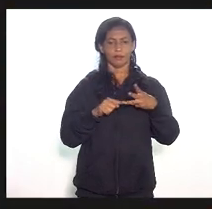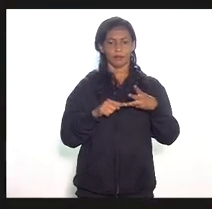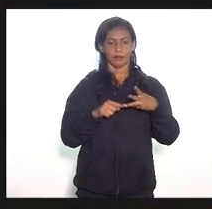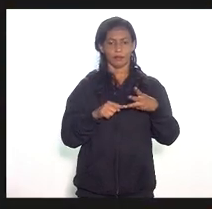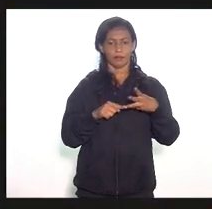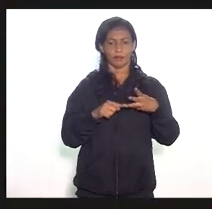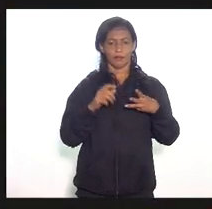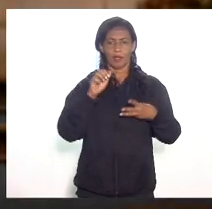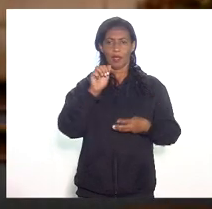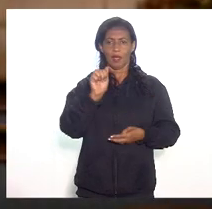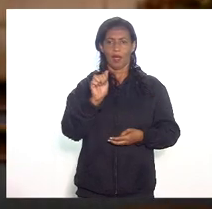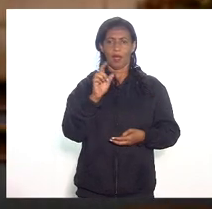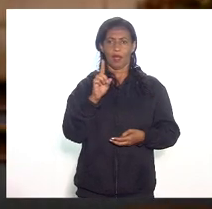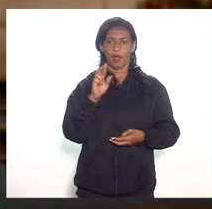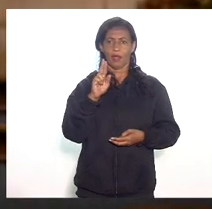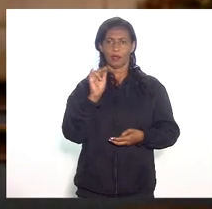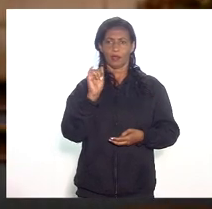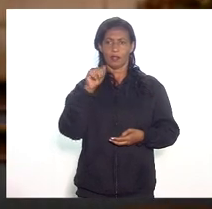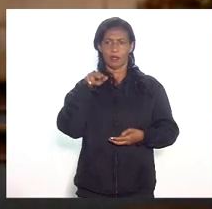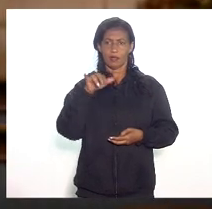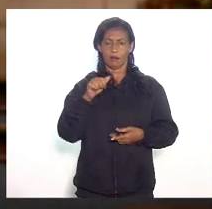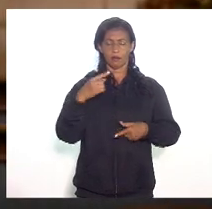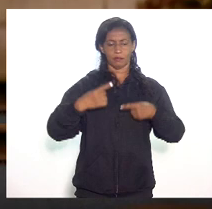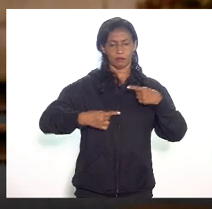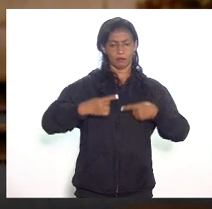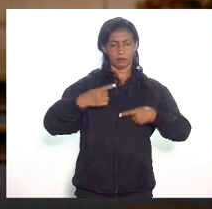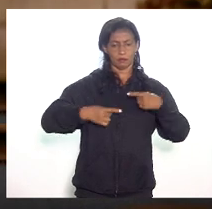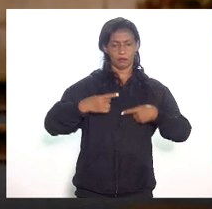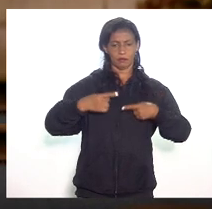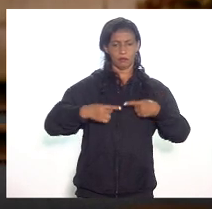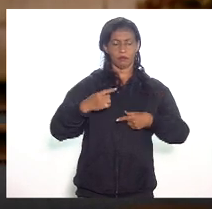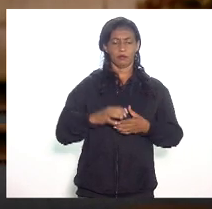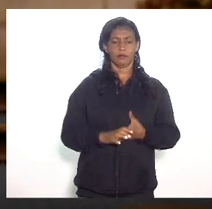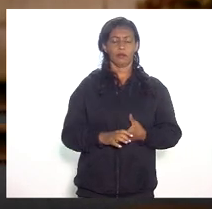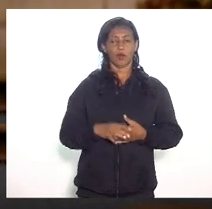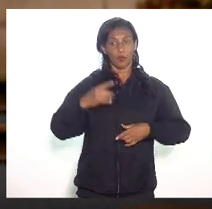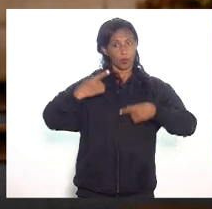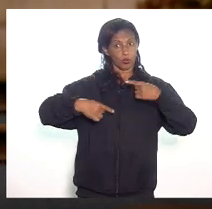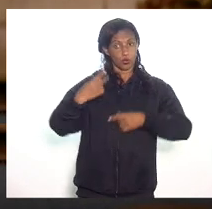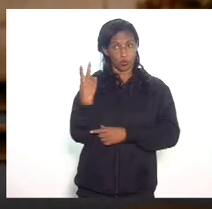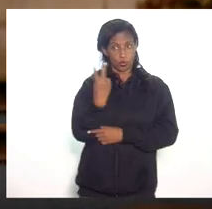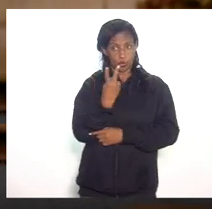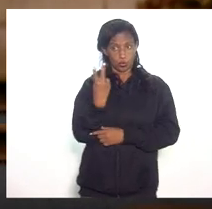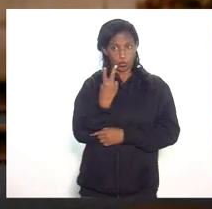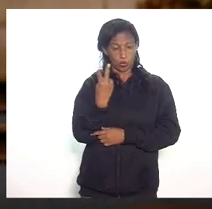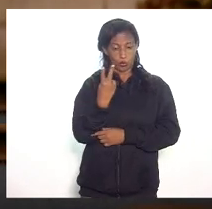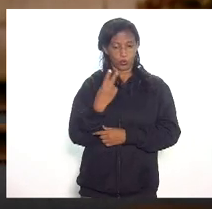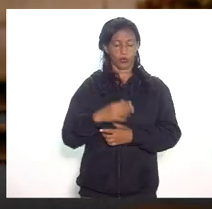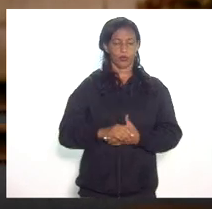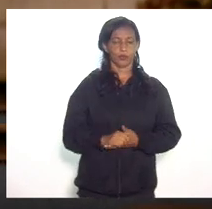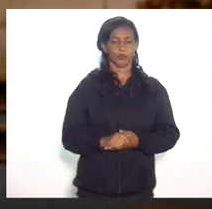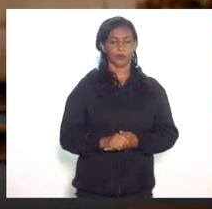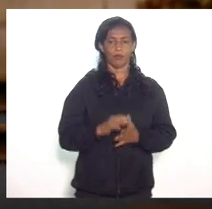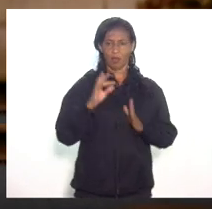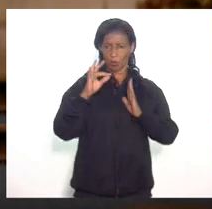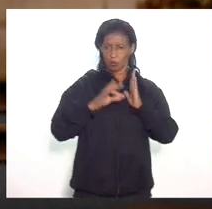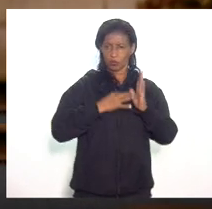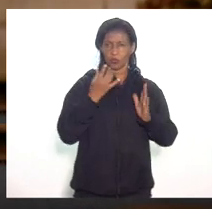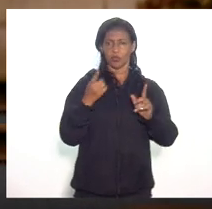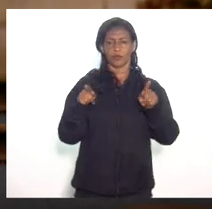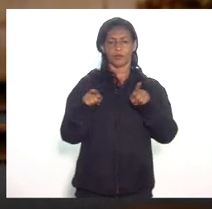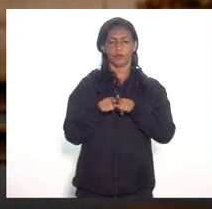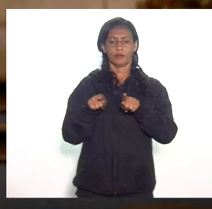Renata, Adriana... Para discutir o 4023, presidente. Os dois, vamos discutir os dois. É, eu quero me inscrever também.